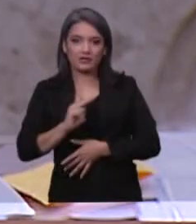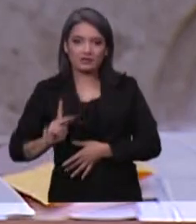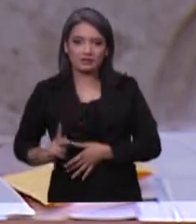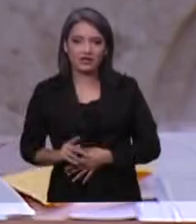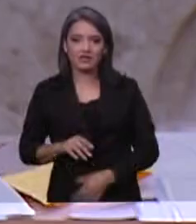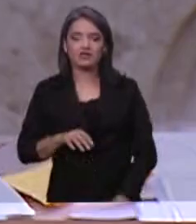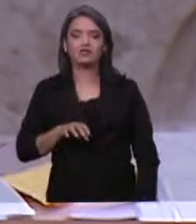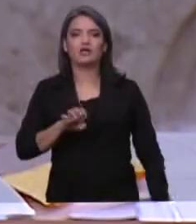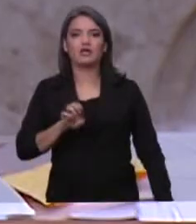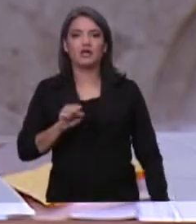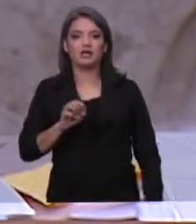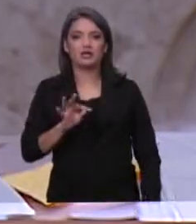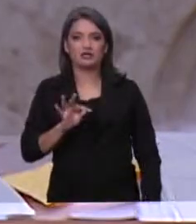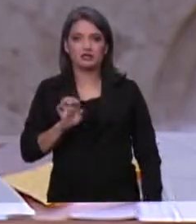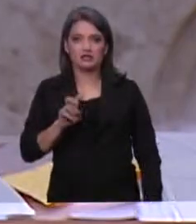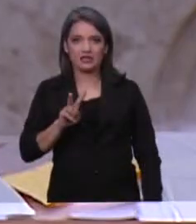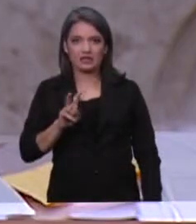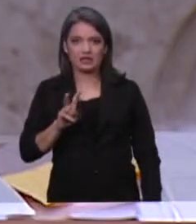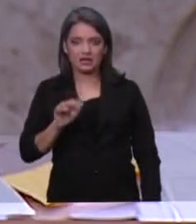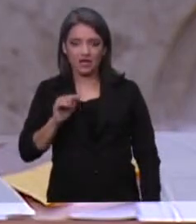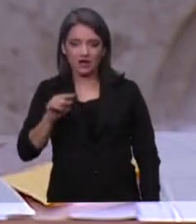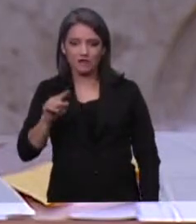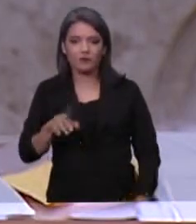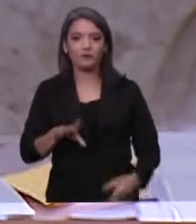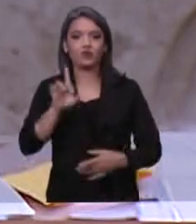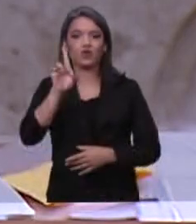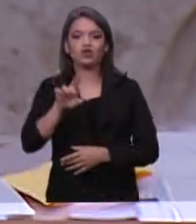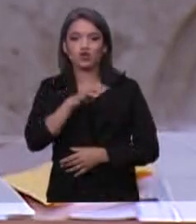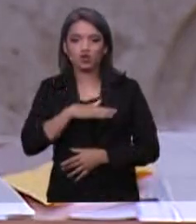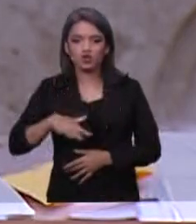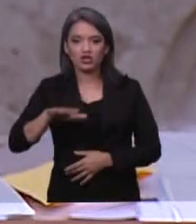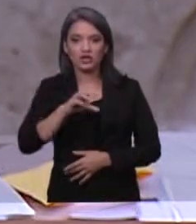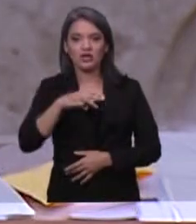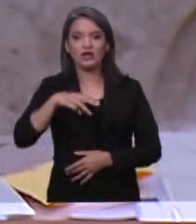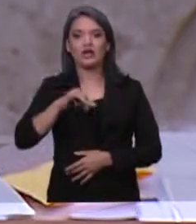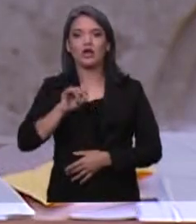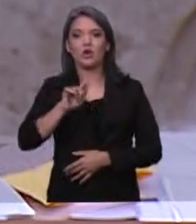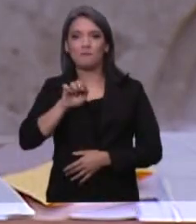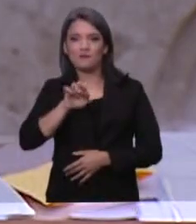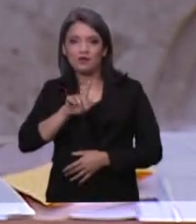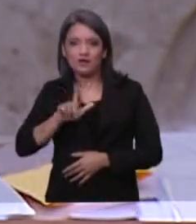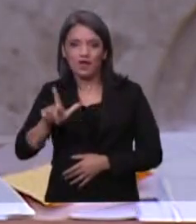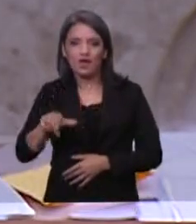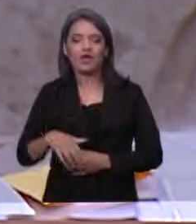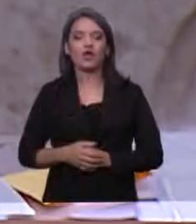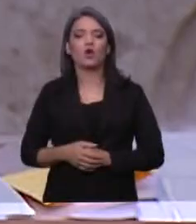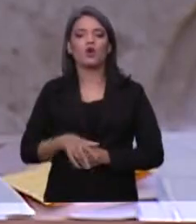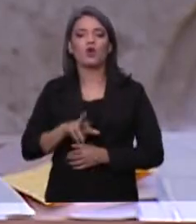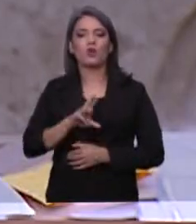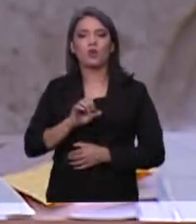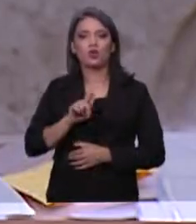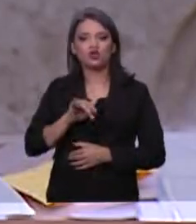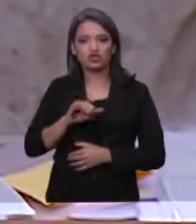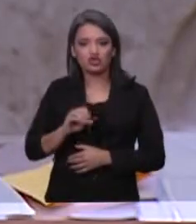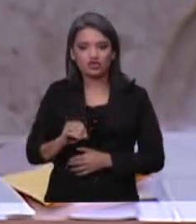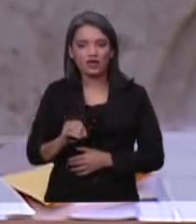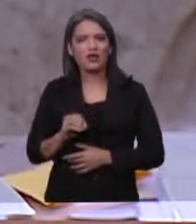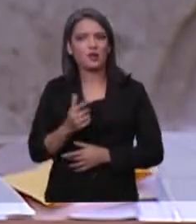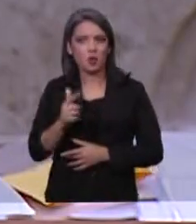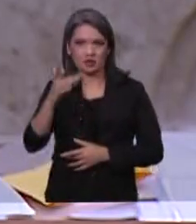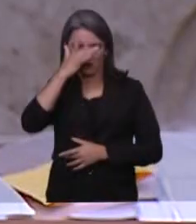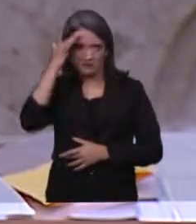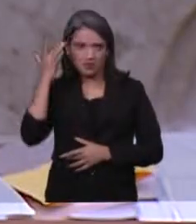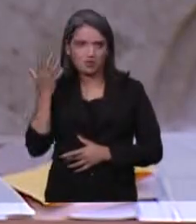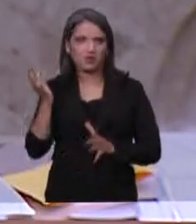Estevão Waterloo, o nosso diretor-geral, Miguel Piazzi, Rogério Galoro e tantos